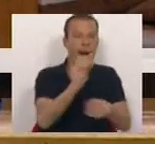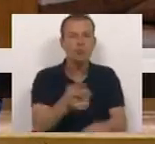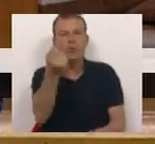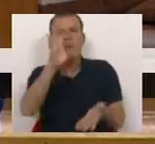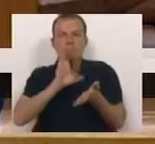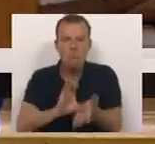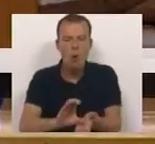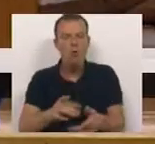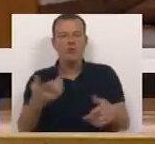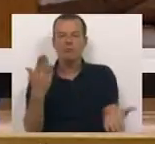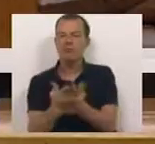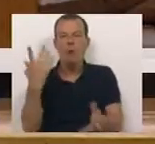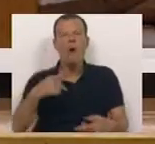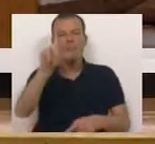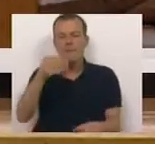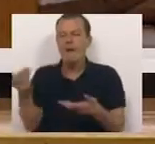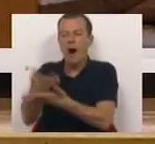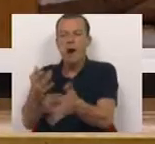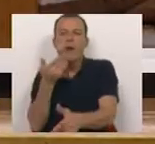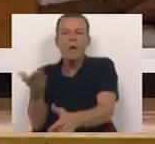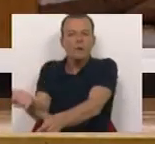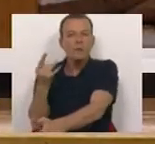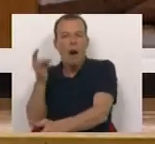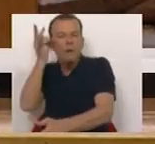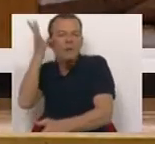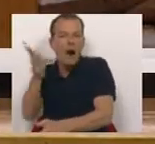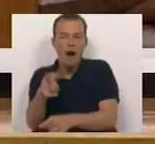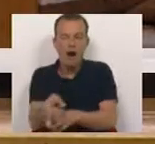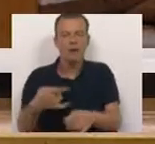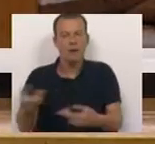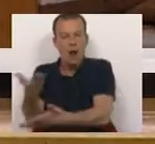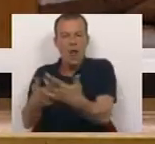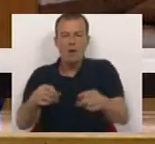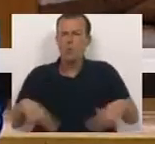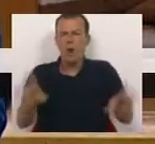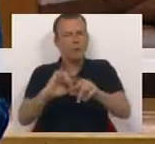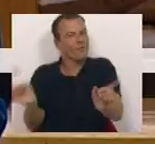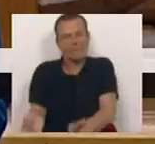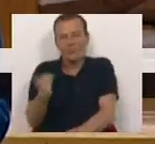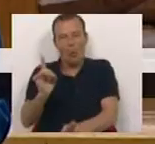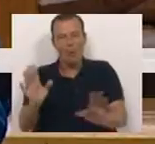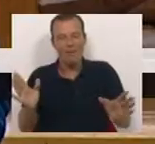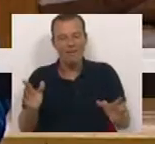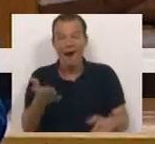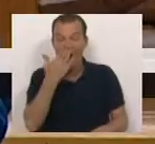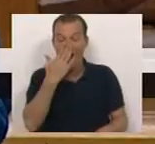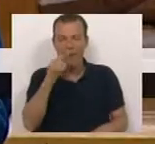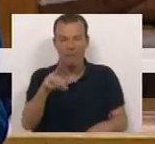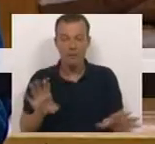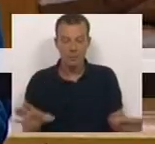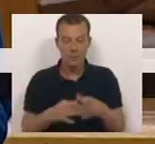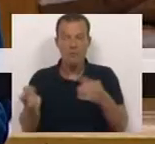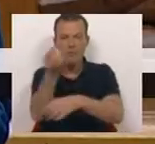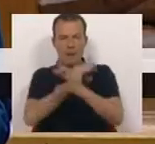fundos abutre e das negociatas dos grandes grupos económicos. Nada de novo, portanto. Ao que parece, a Comissão